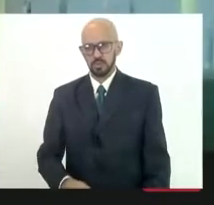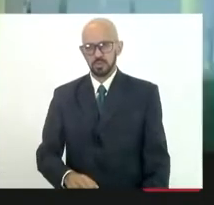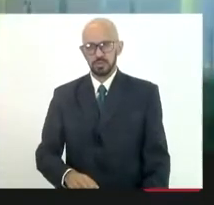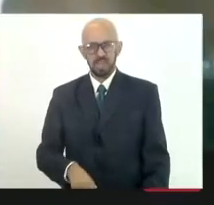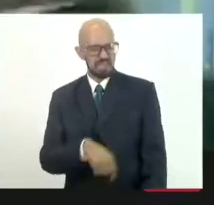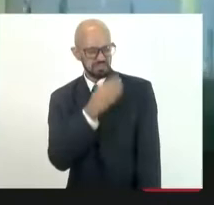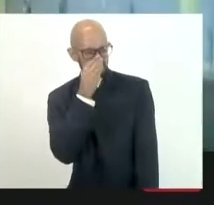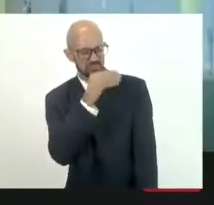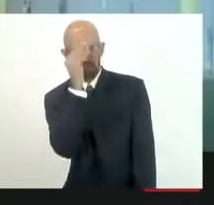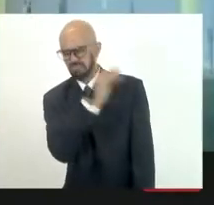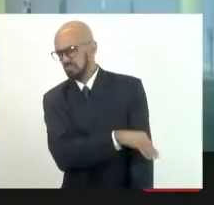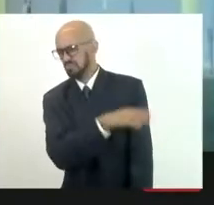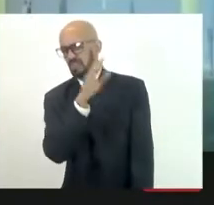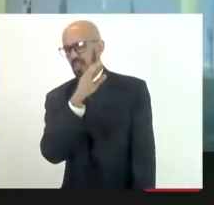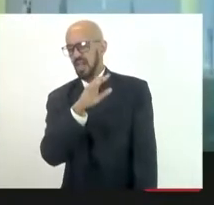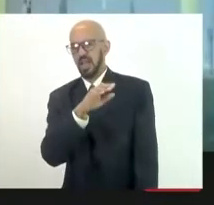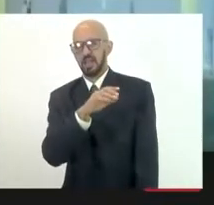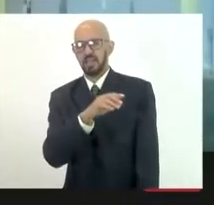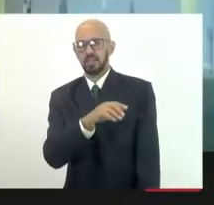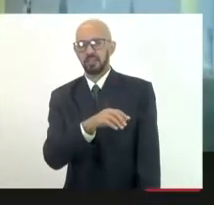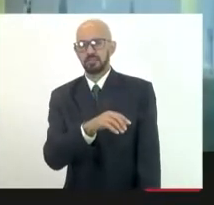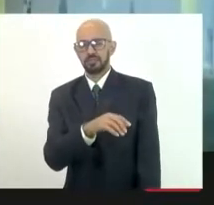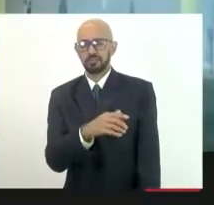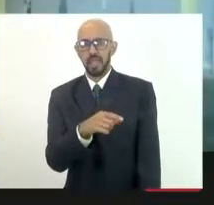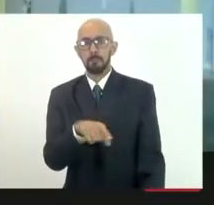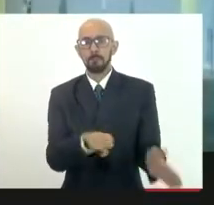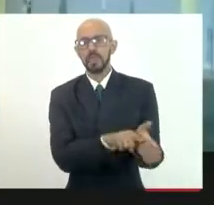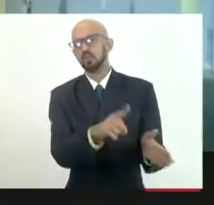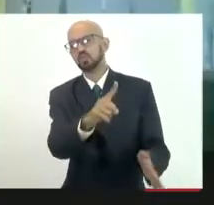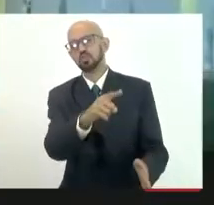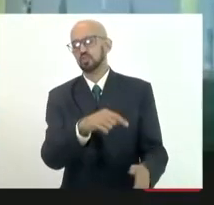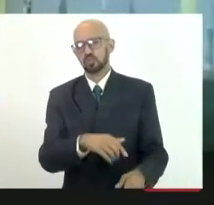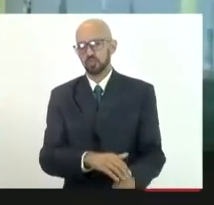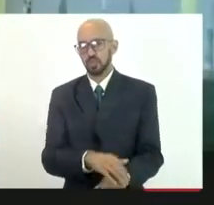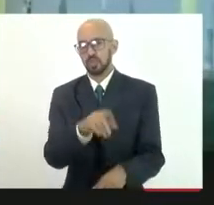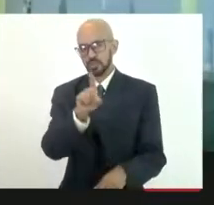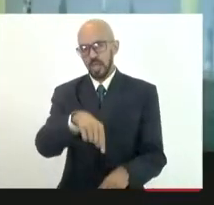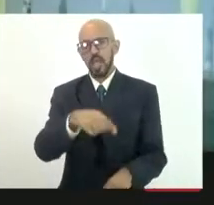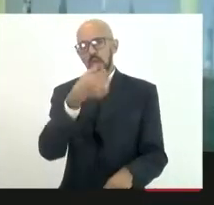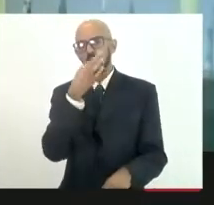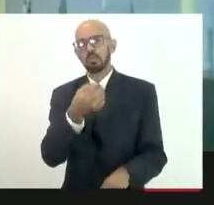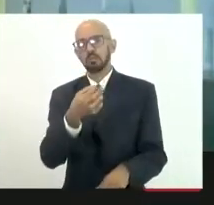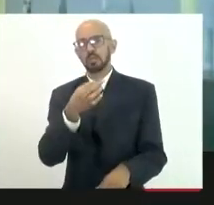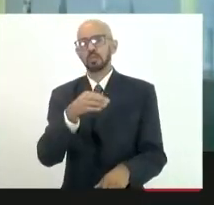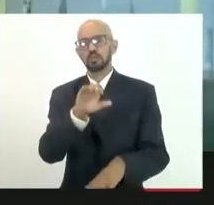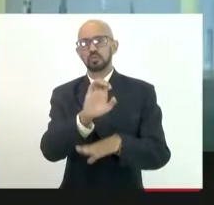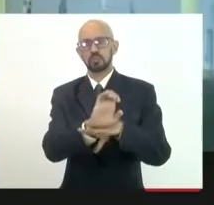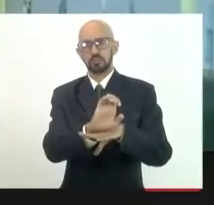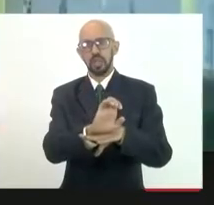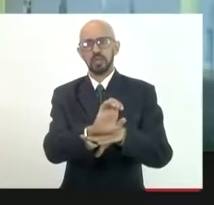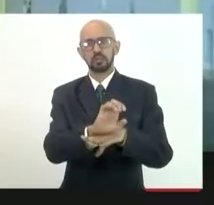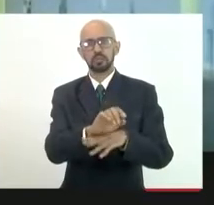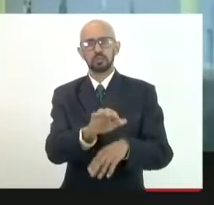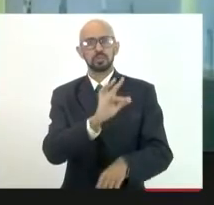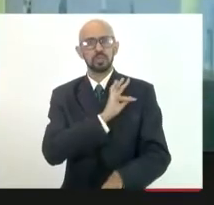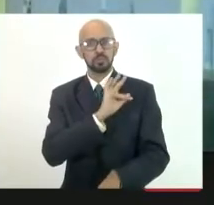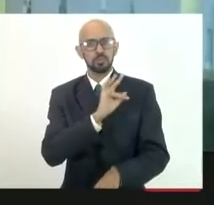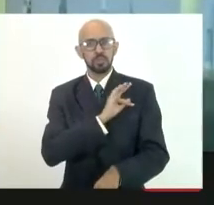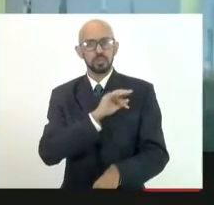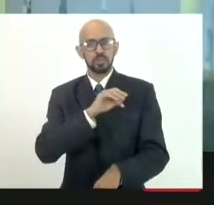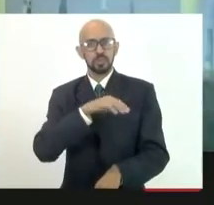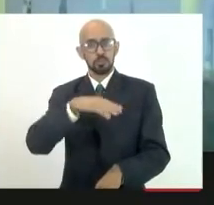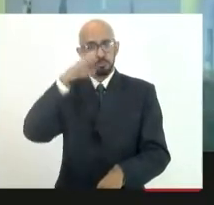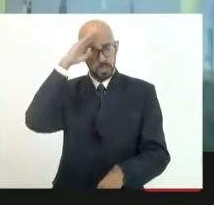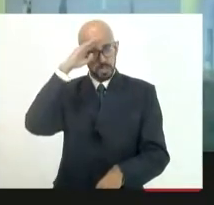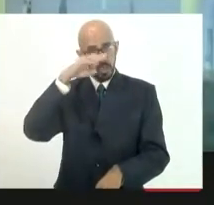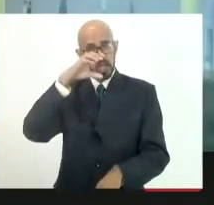nada. É menos um. É essa a posição do Estado. É essa a posição dos policiais militares e civil quando